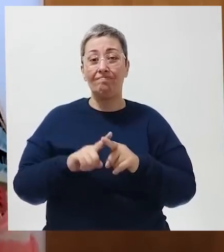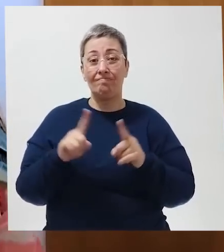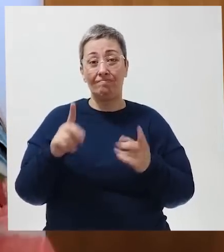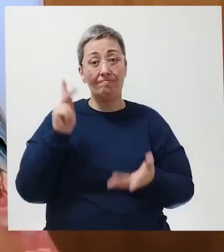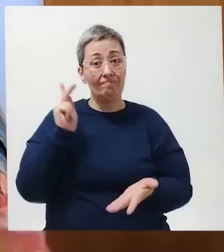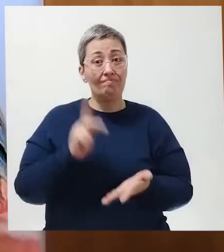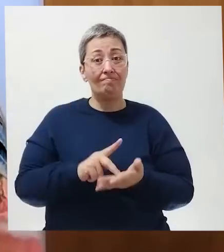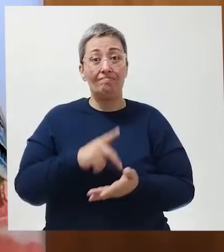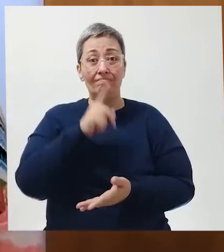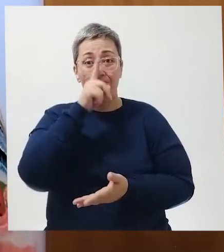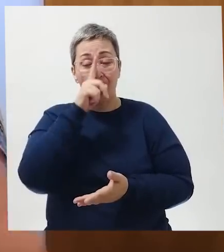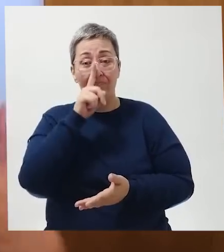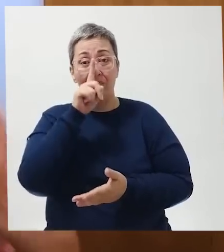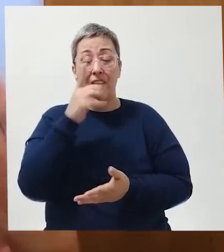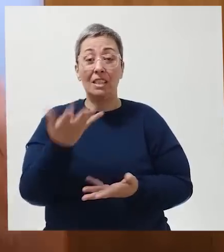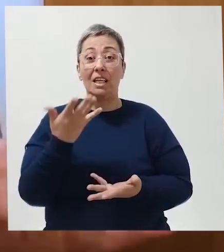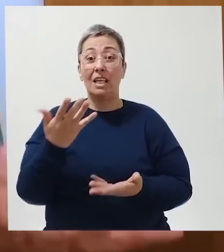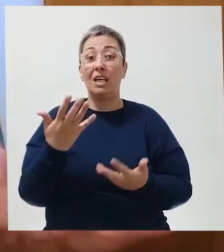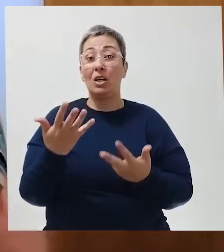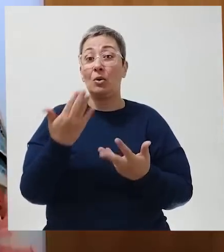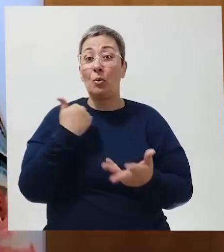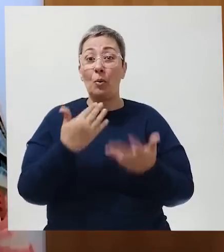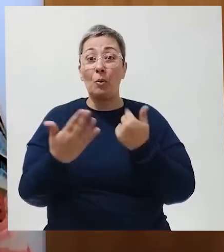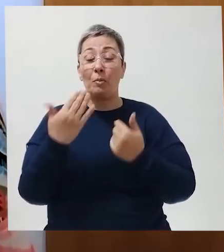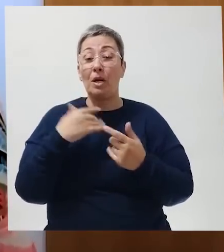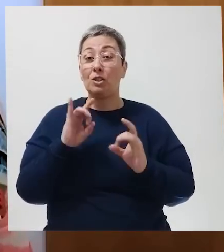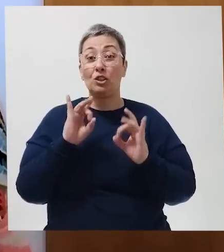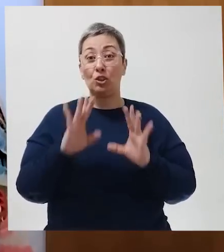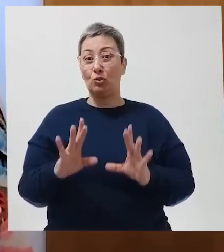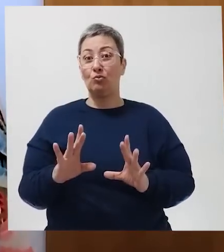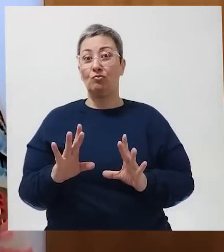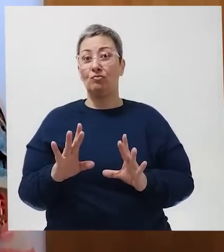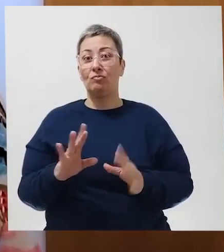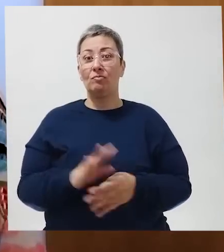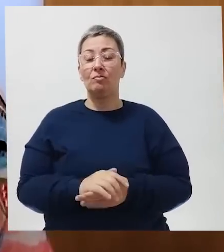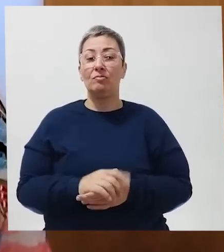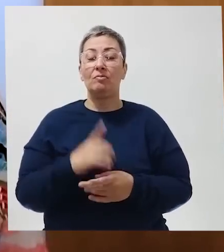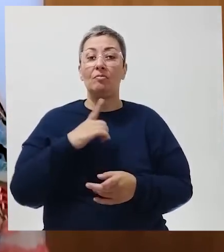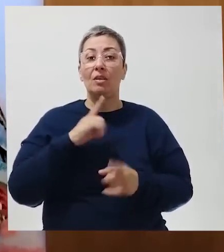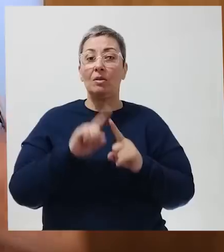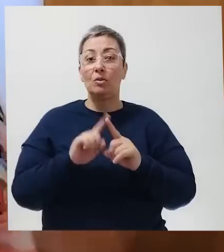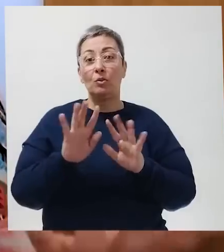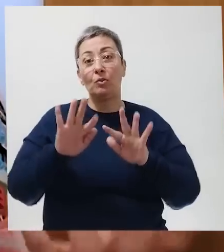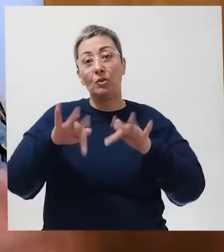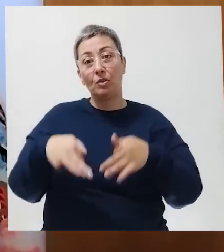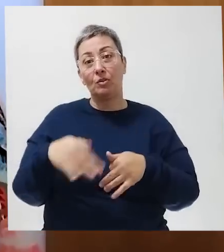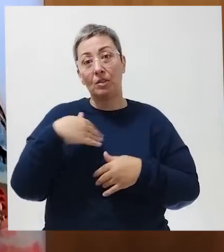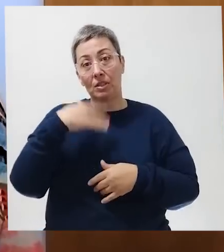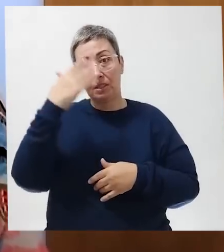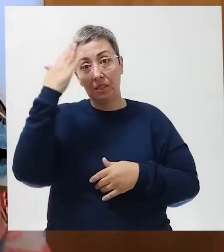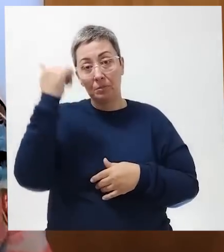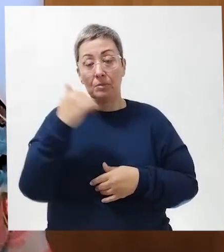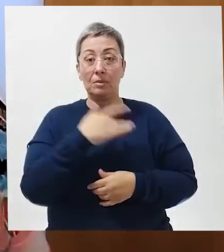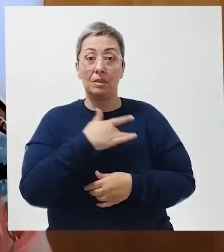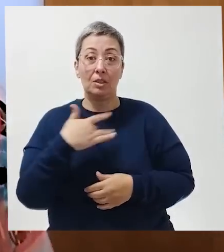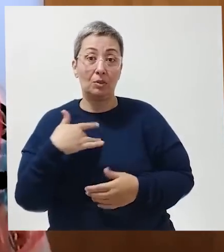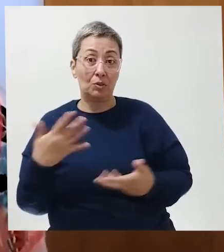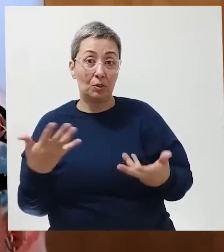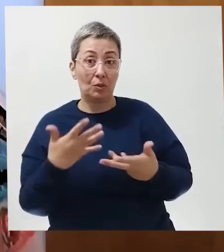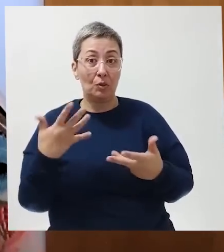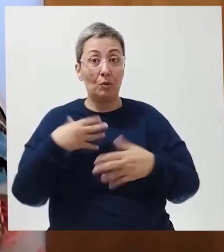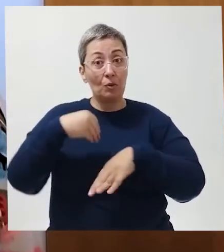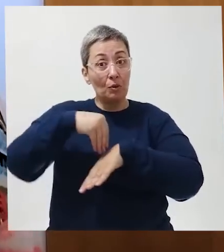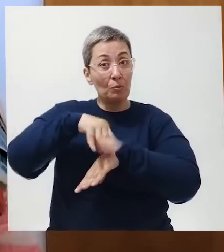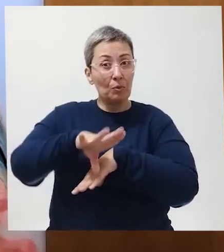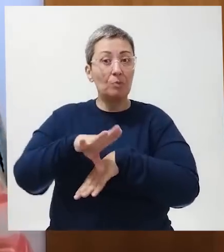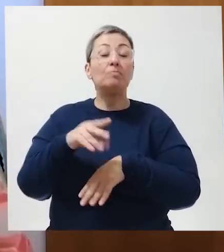na verdade, o perigo está em querer consumir esses alimentos somente. Para finalizar o Você Sabia Saúde de